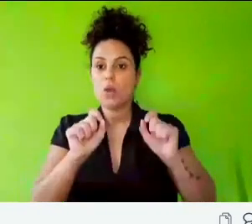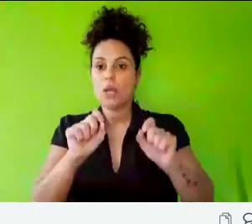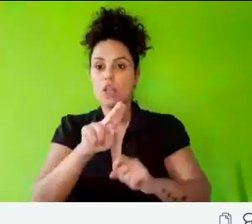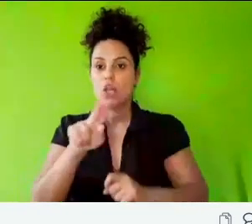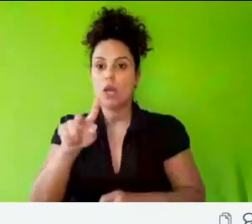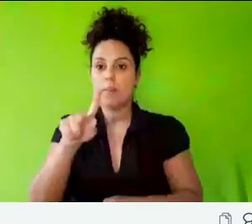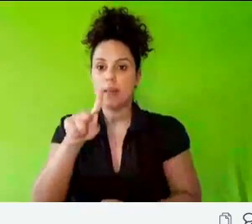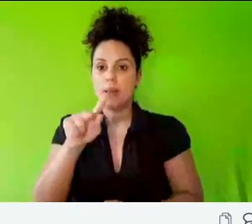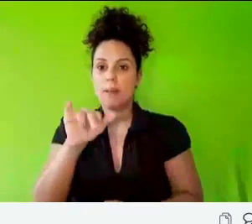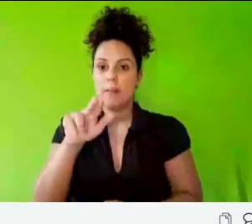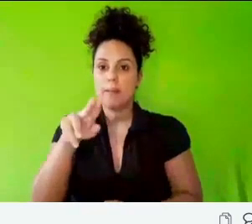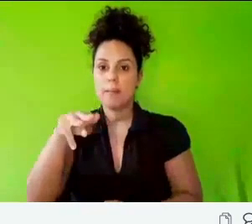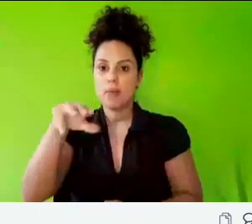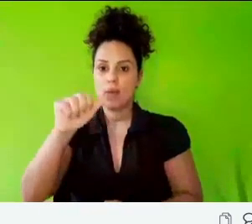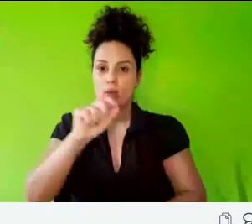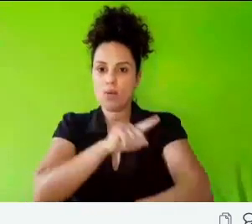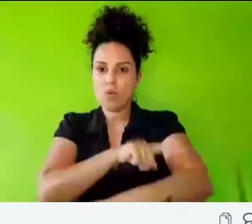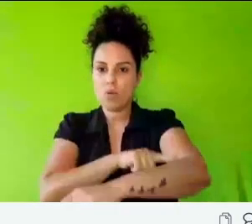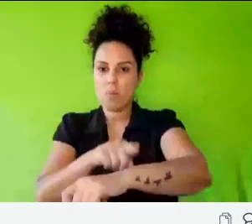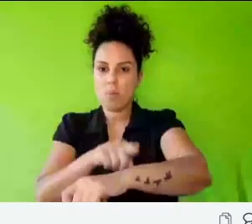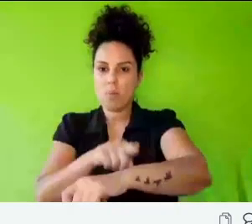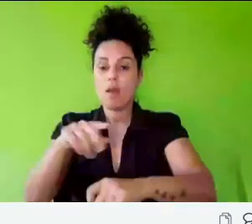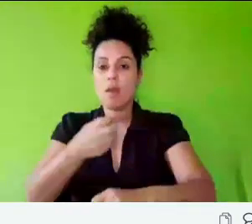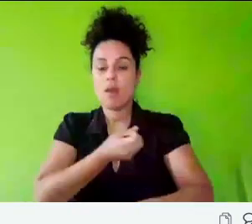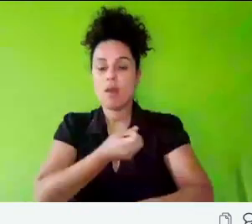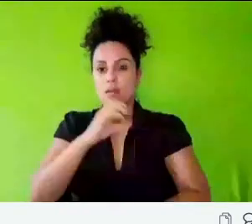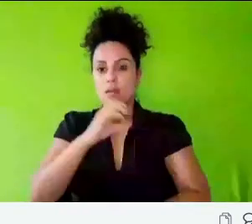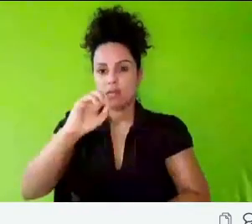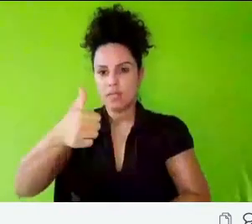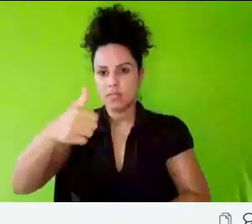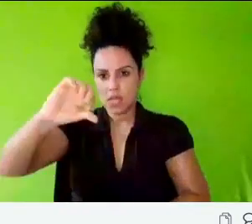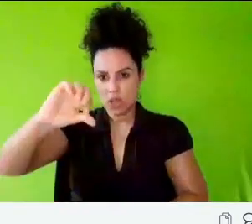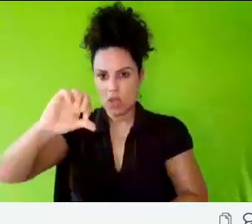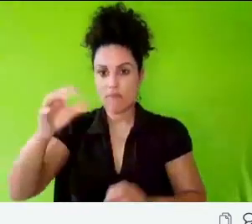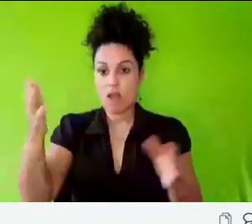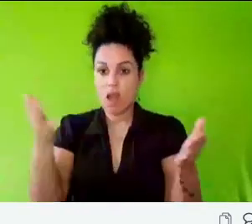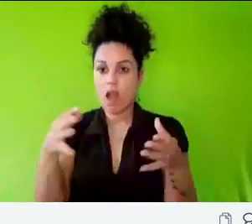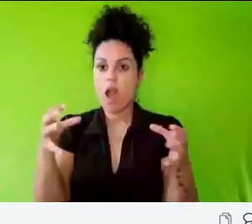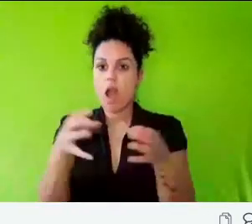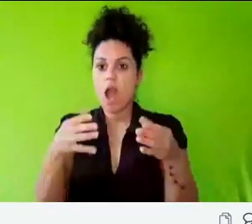Código 019, ampla concorrência.